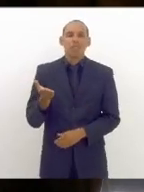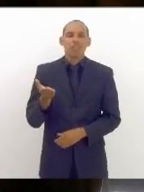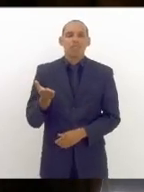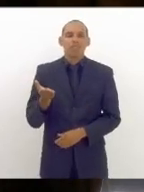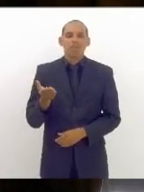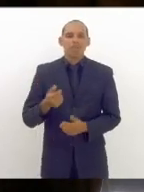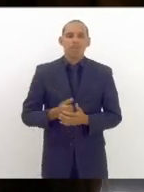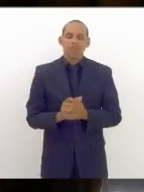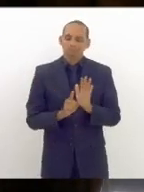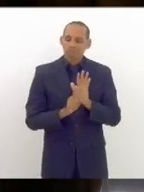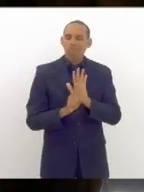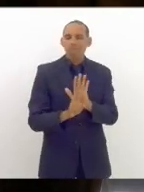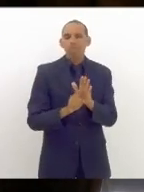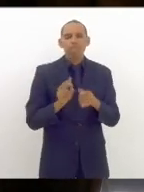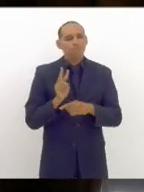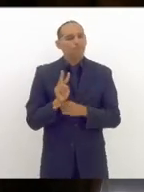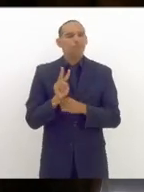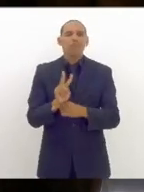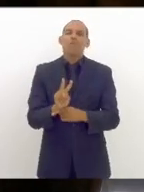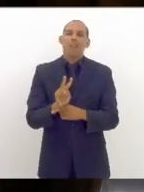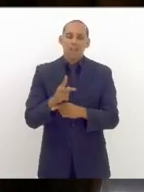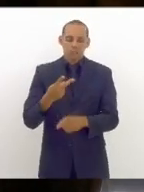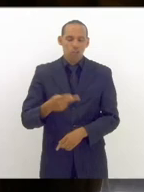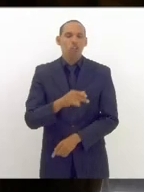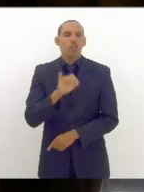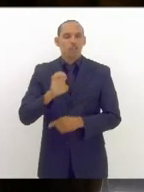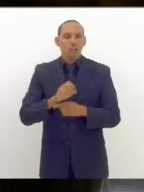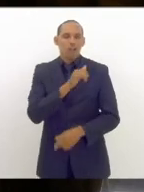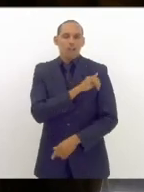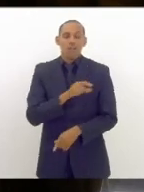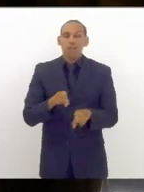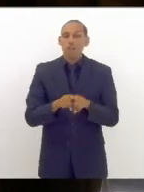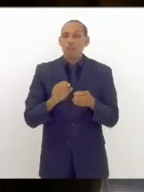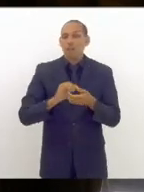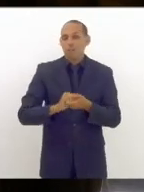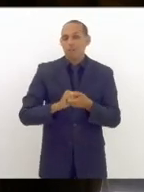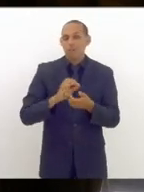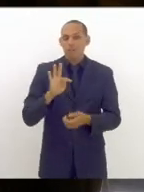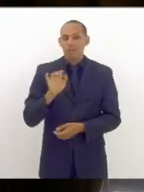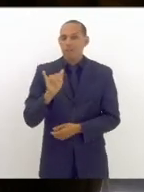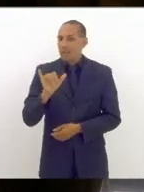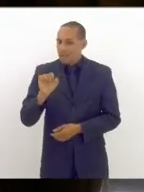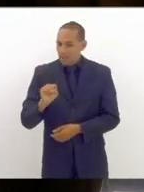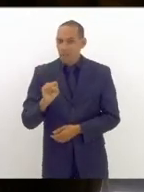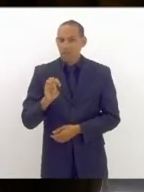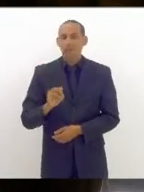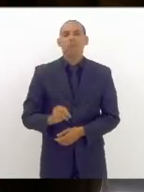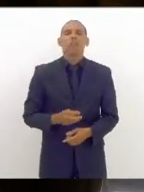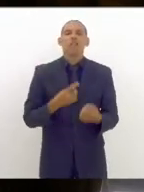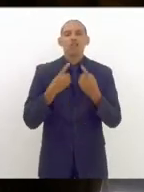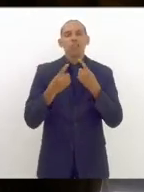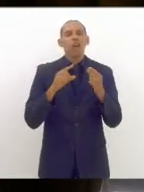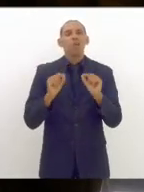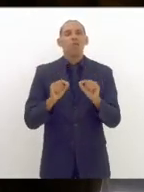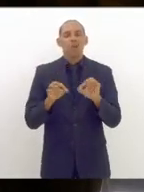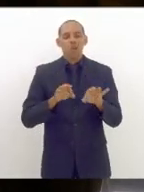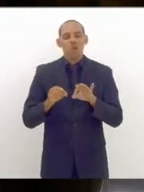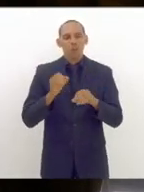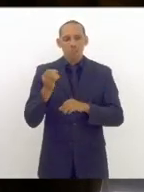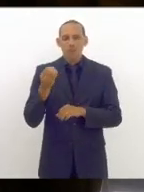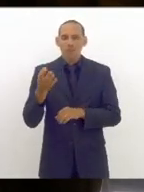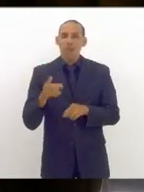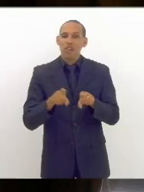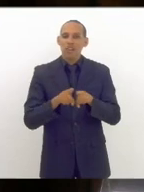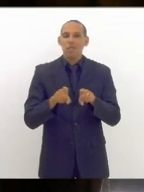estiveram à frente defendendo o Estado do Rio de Janeiro. Queria cumprimentar também Thaís. No diálogo do controle externo e da defensoria, a gente